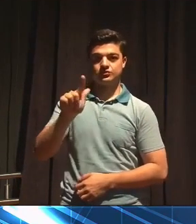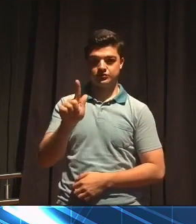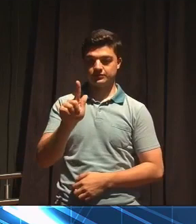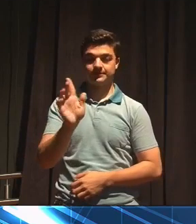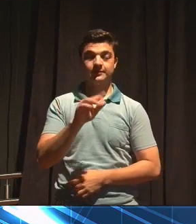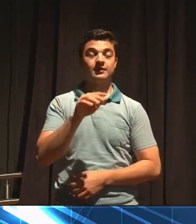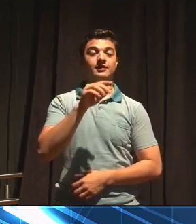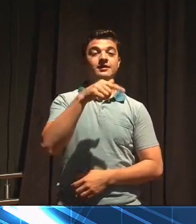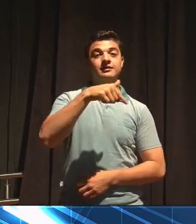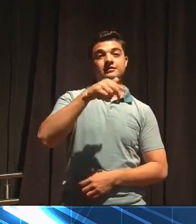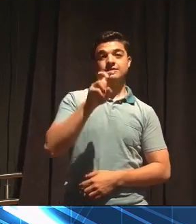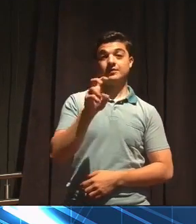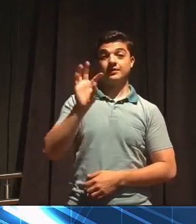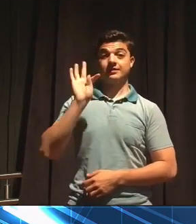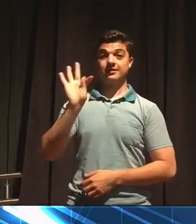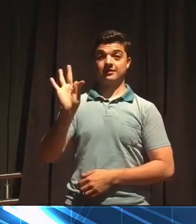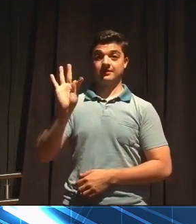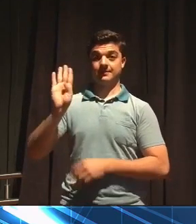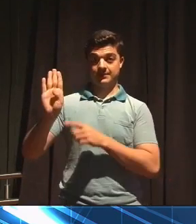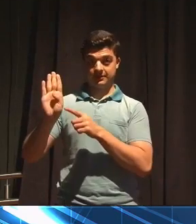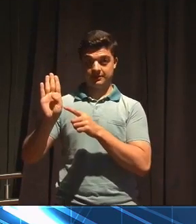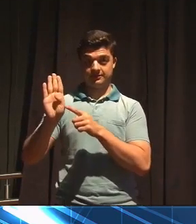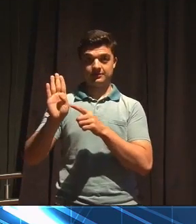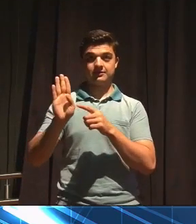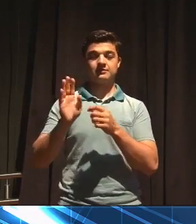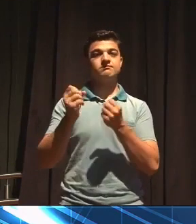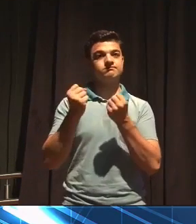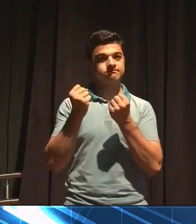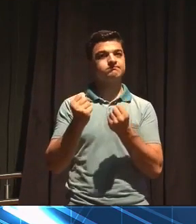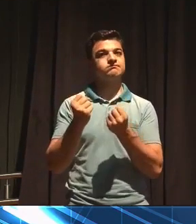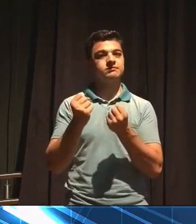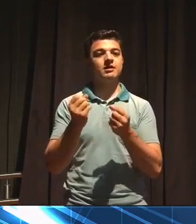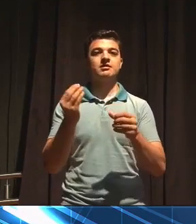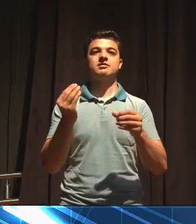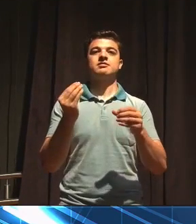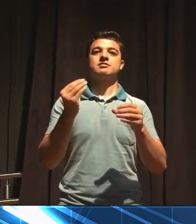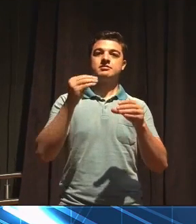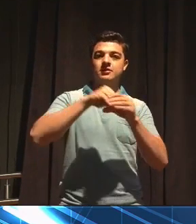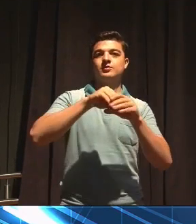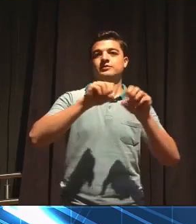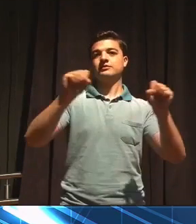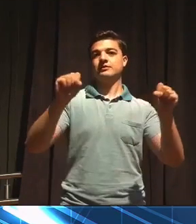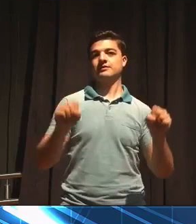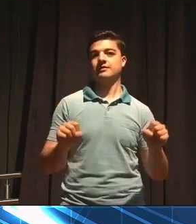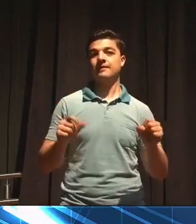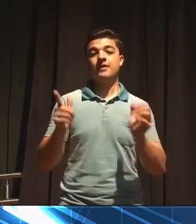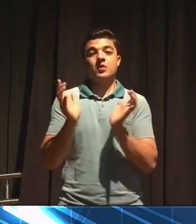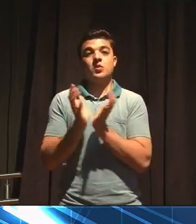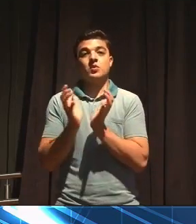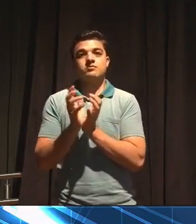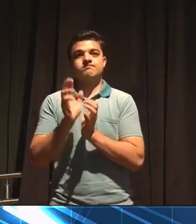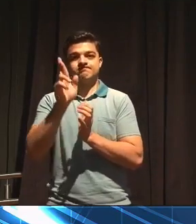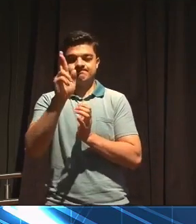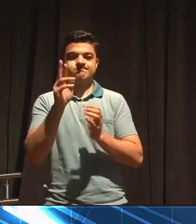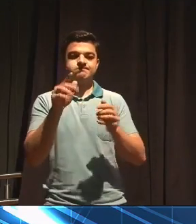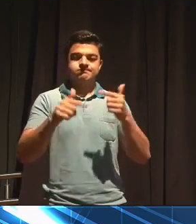75 tera de dados na AWS também, e um time de data science trabalhando em cima desses dados, tá?